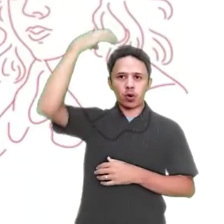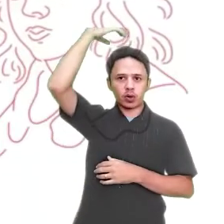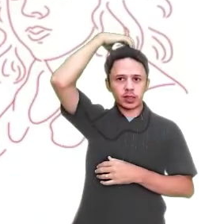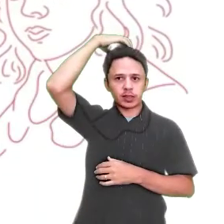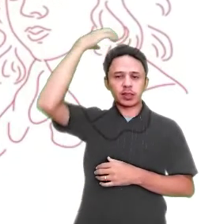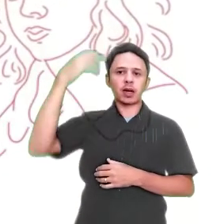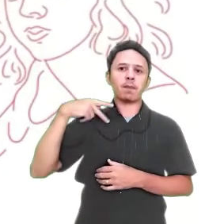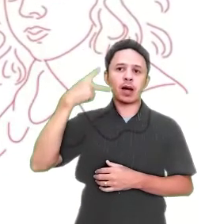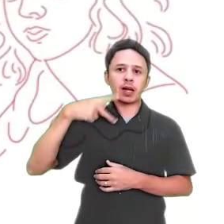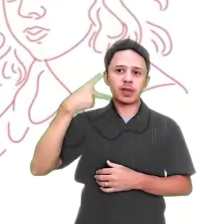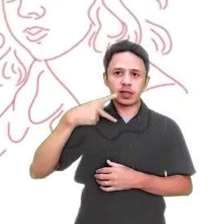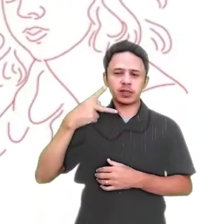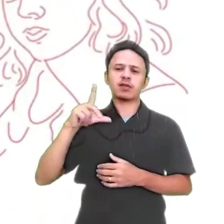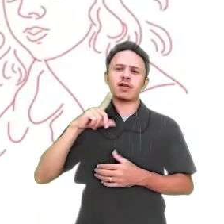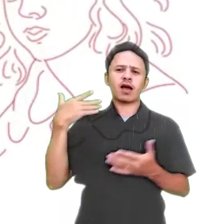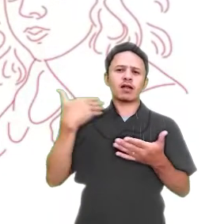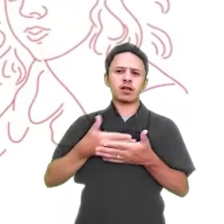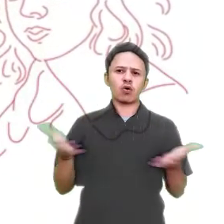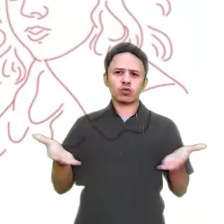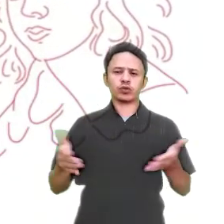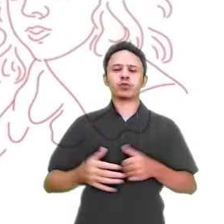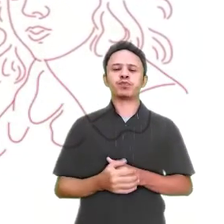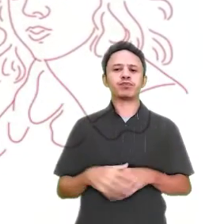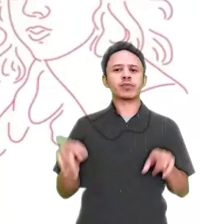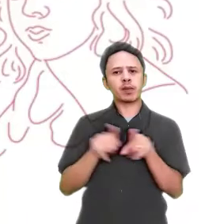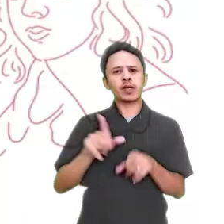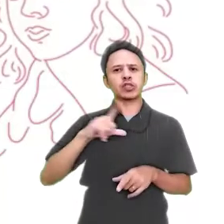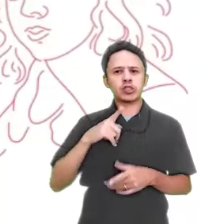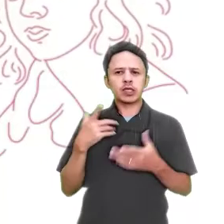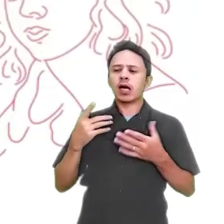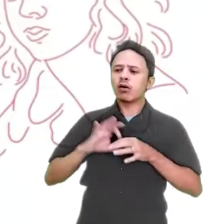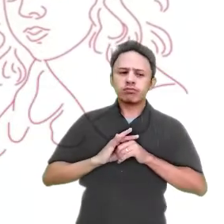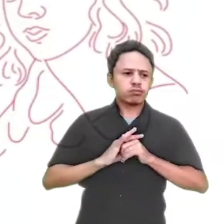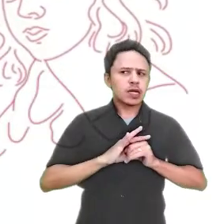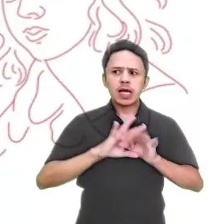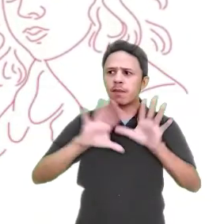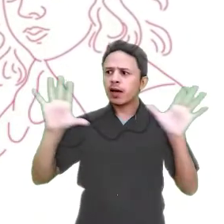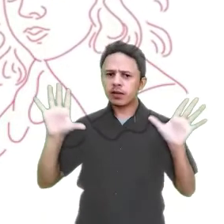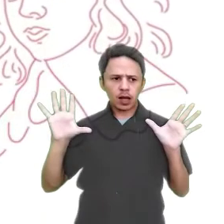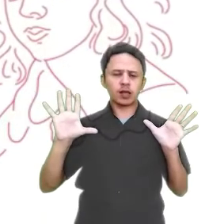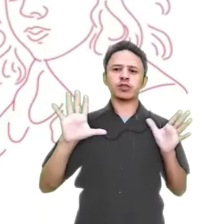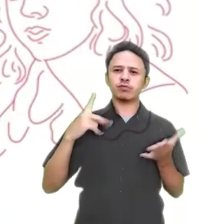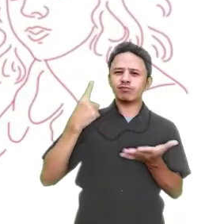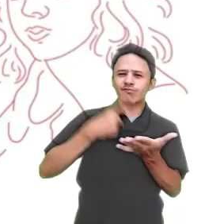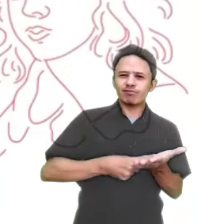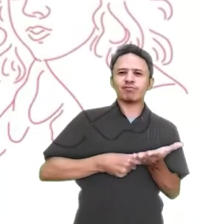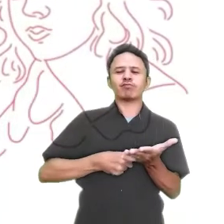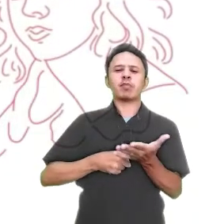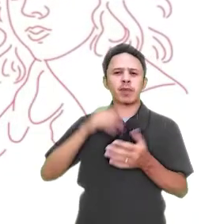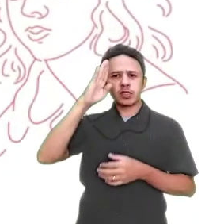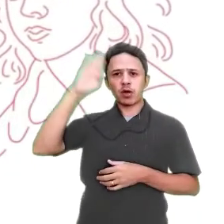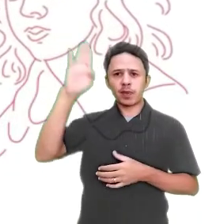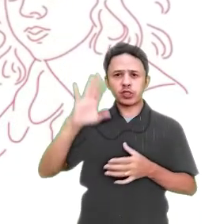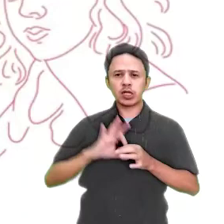monarquia parlamentarista que existe até hoje. Além disso, havia também o comprometimento com as liberdades individuais, principalmente no que